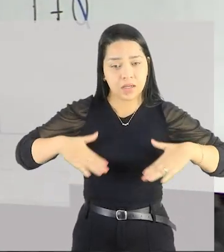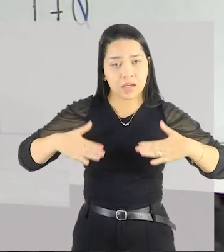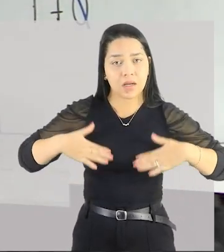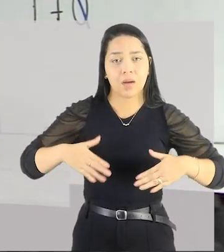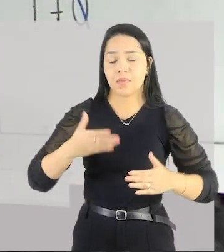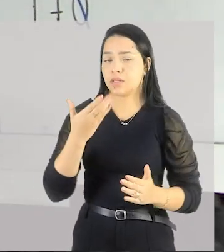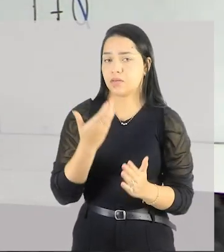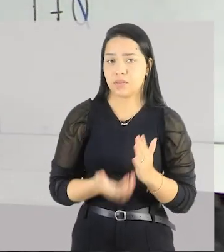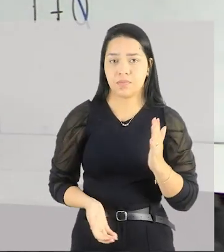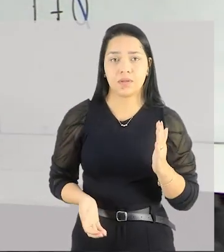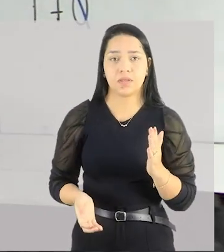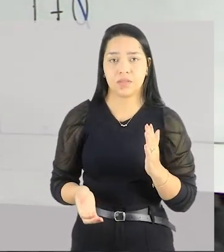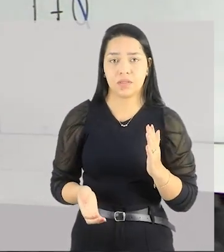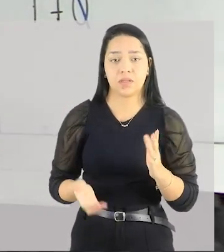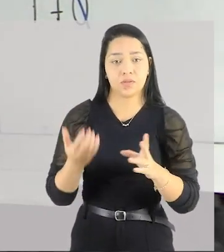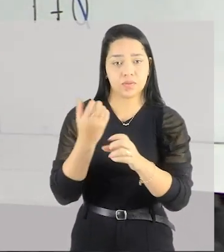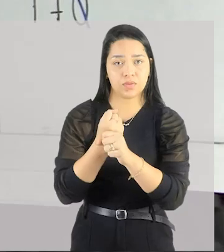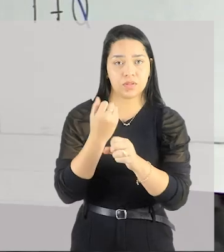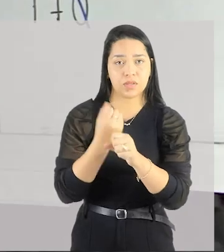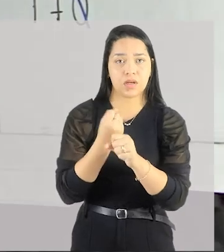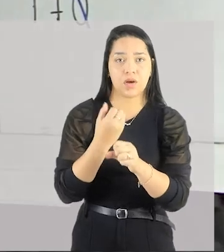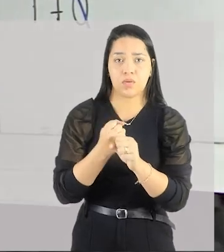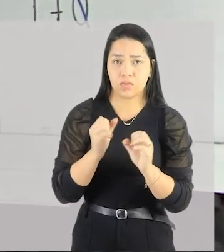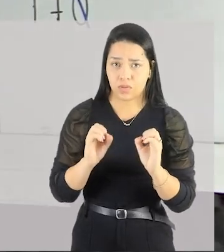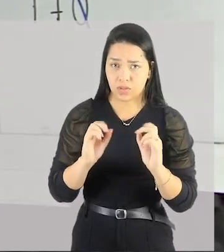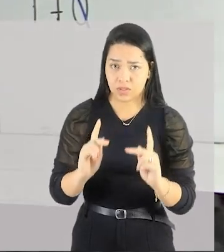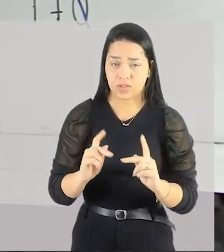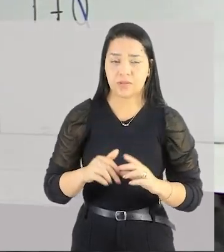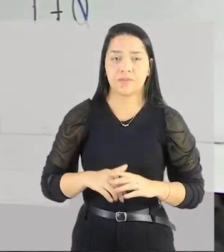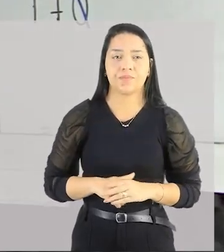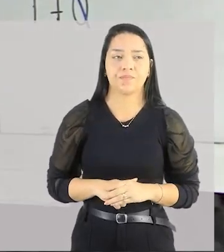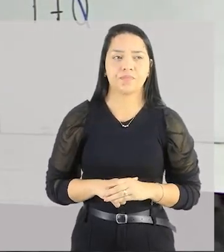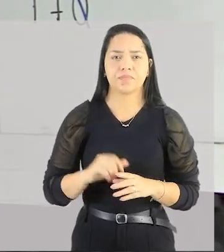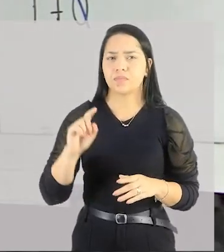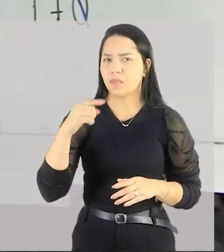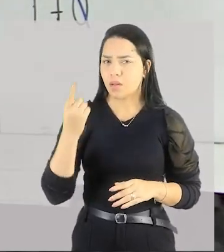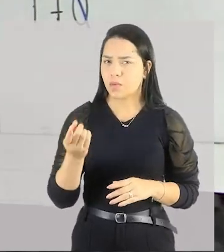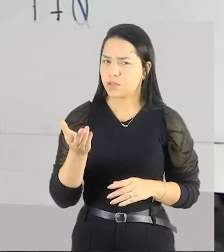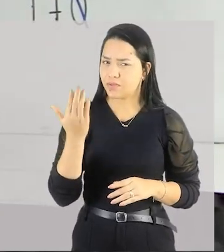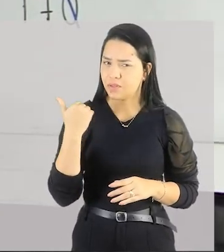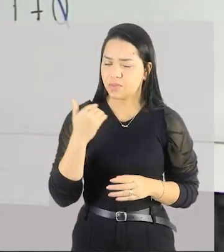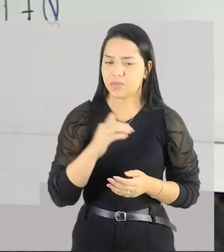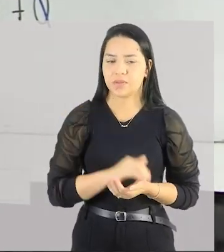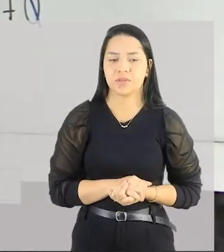se perder nos cálculos, tá ok? Bora para a próxima.